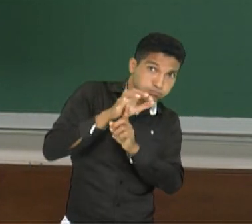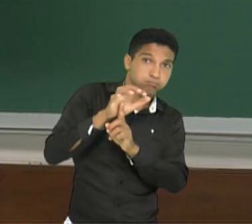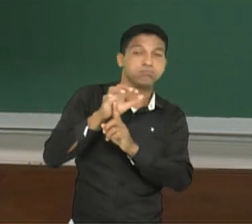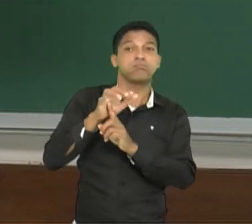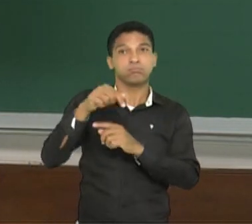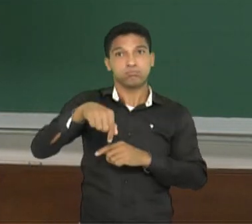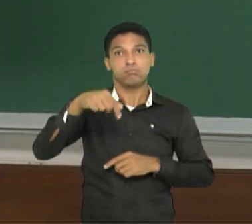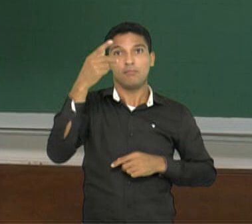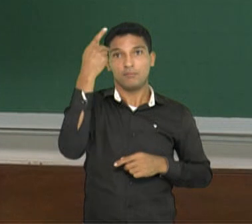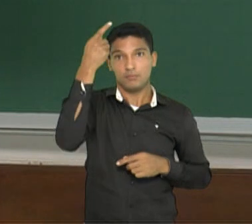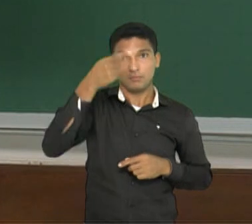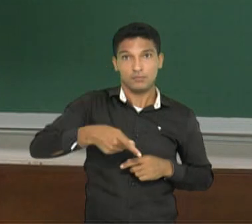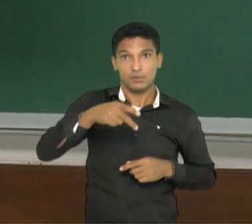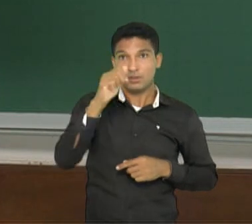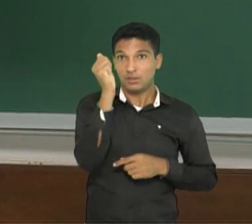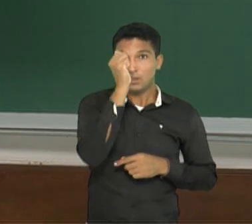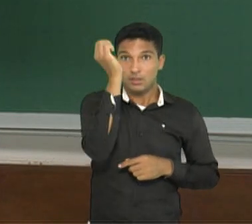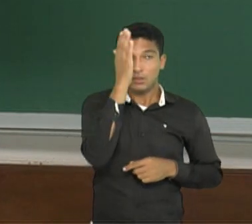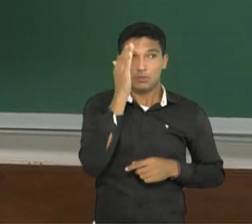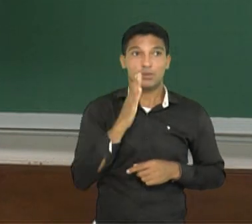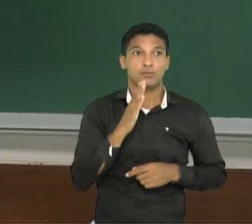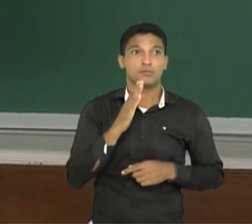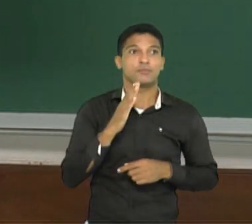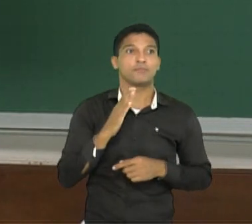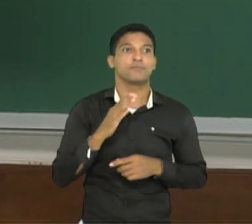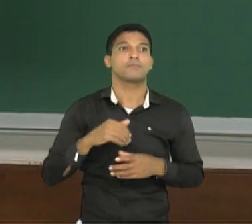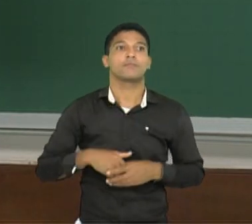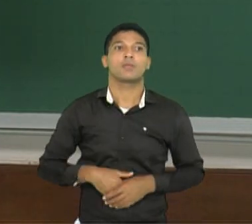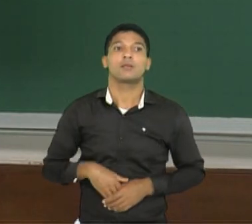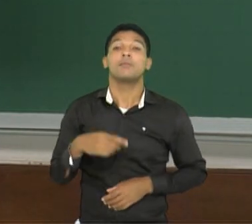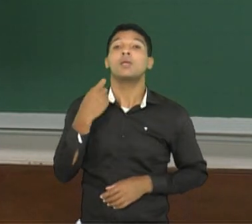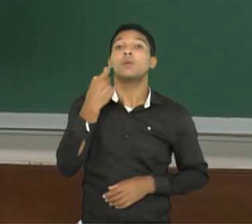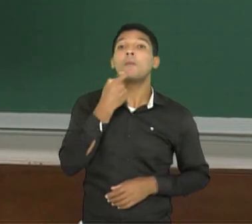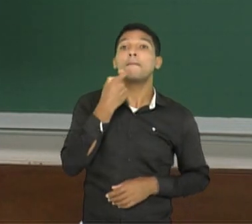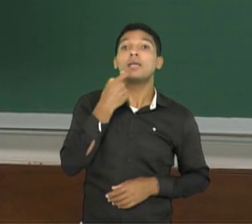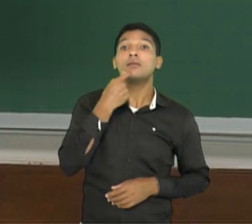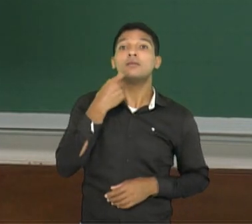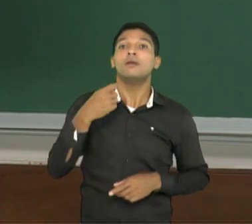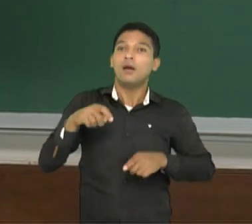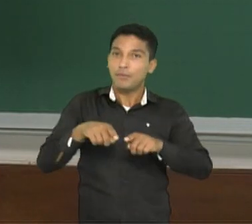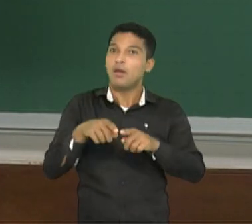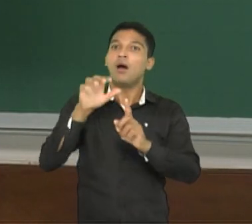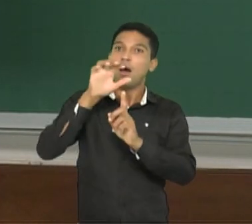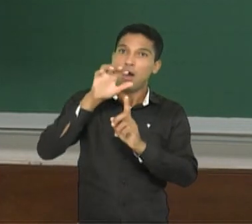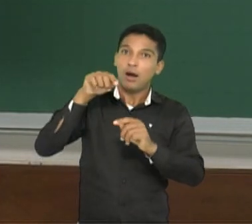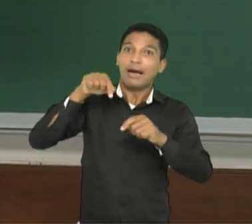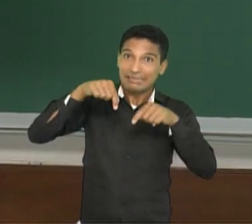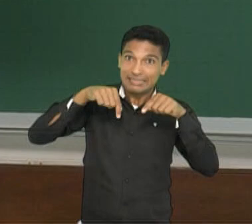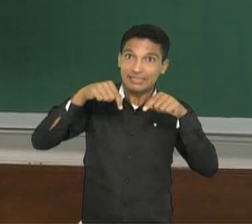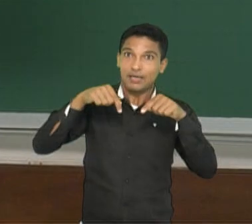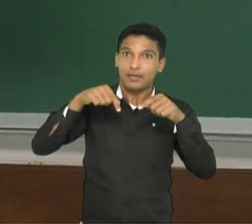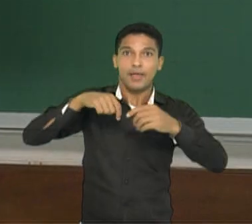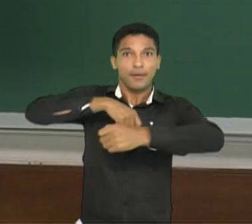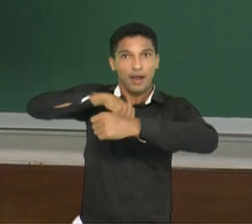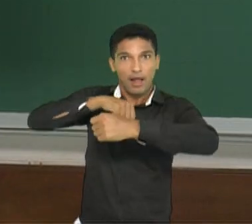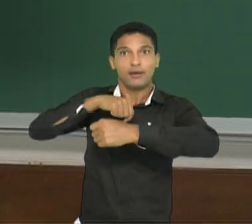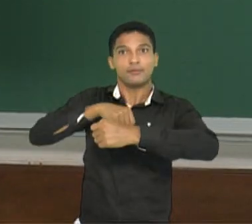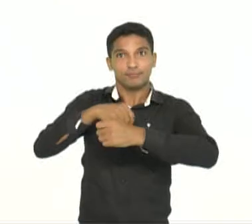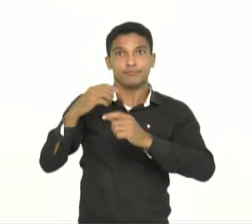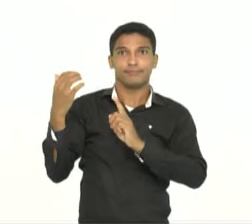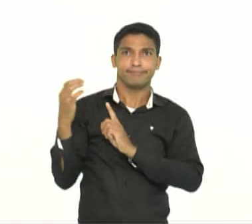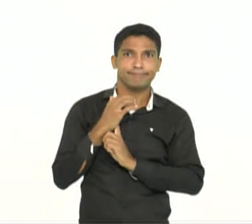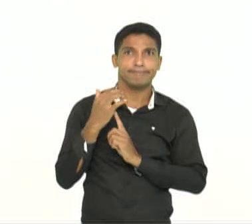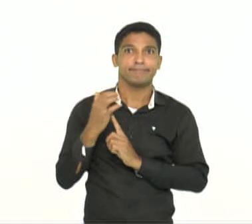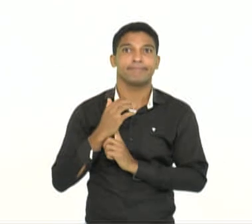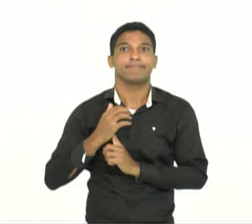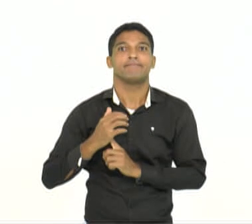ver com uma característica natural da região. Bem interessante isso, né? Perguntinha bem rapidinha lá para vocês. Entre